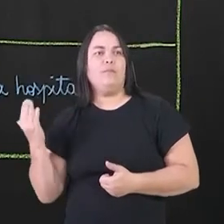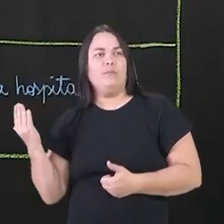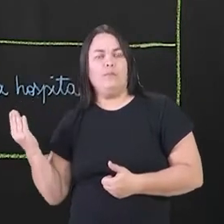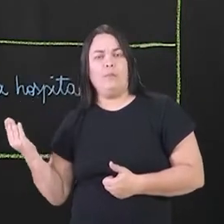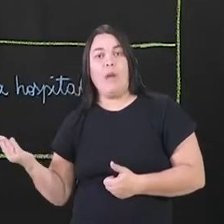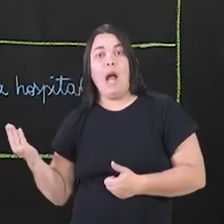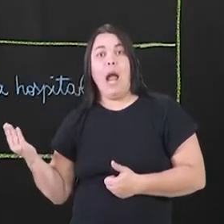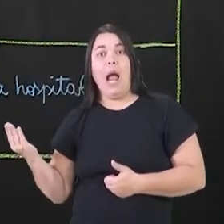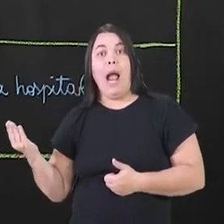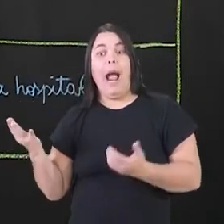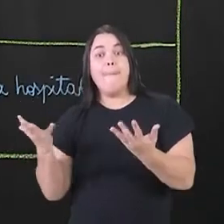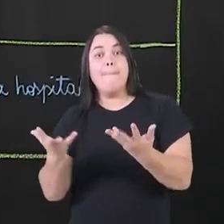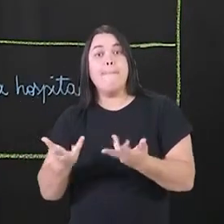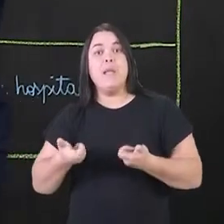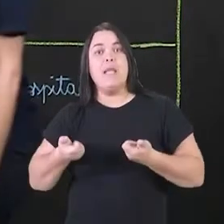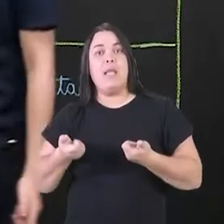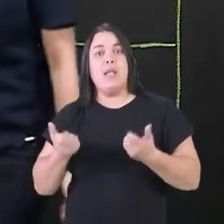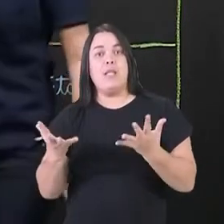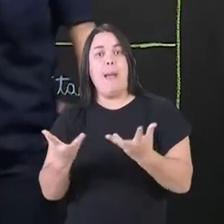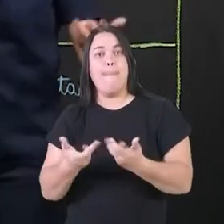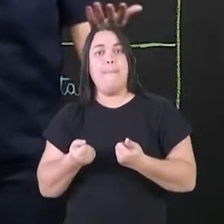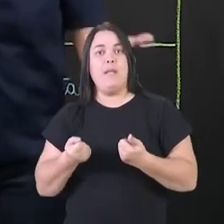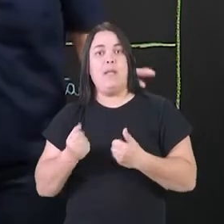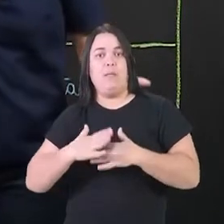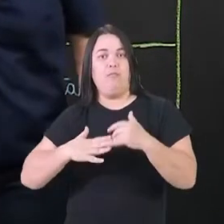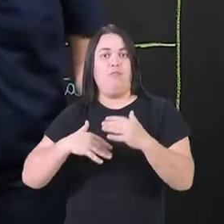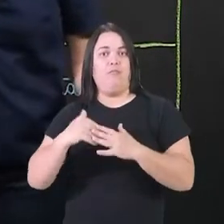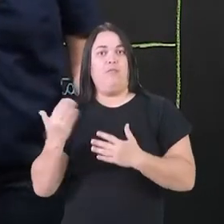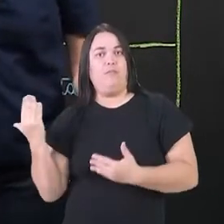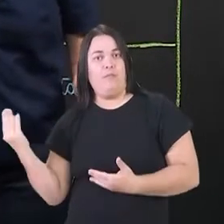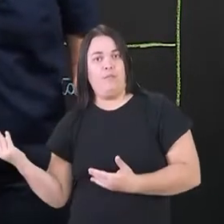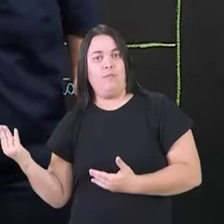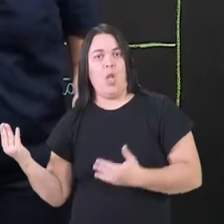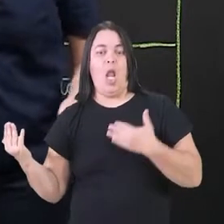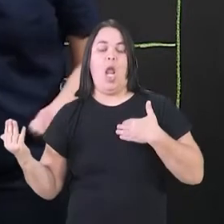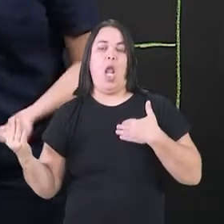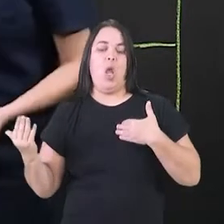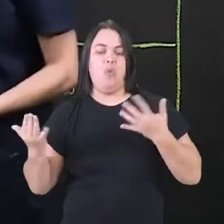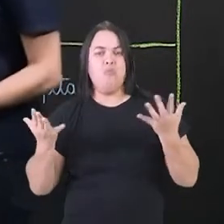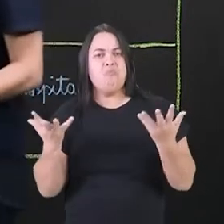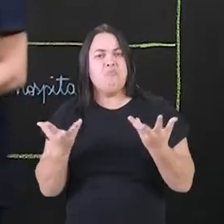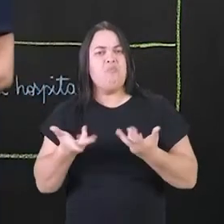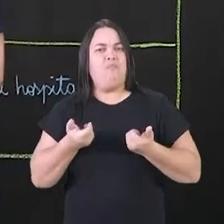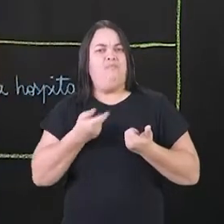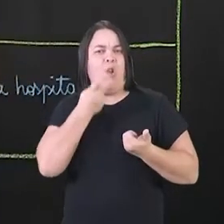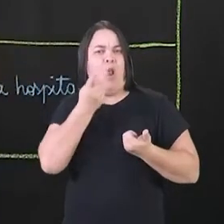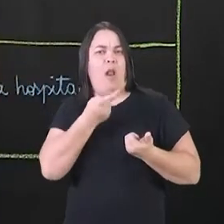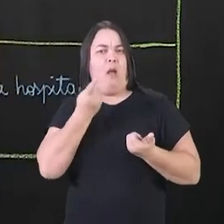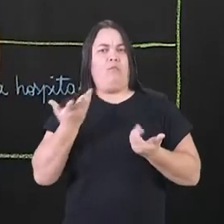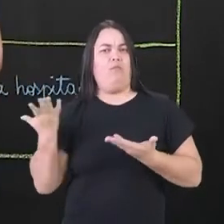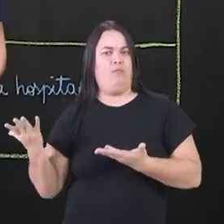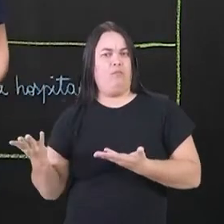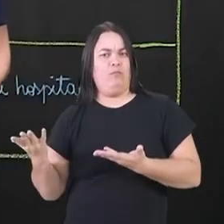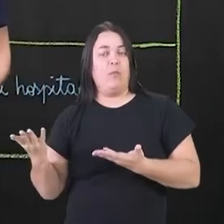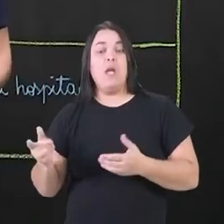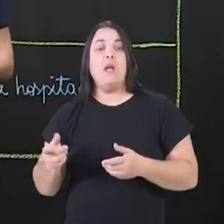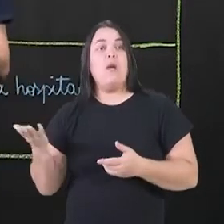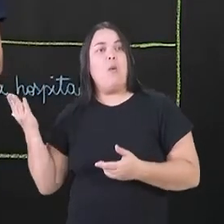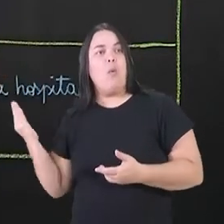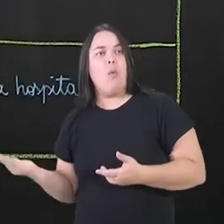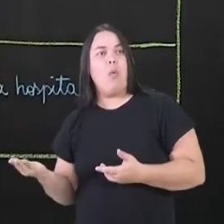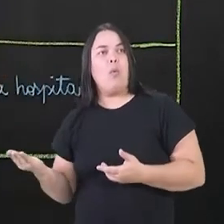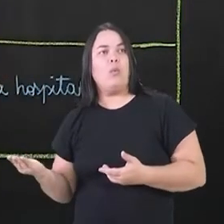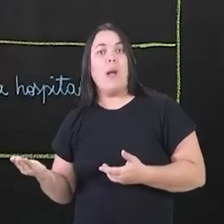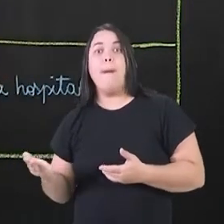expressando a habilidade. I can speak Mandarin. Fazendo um pedido.